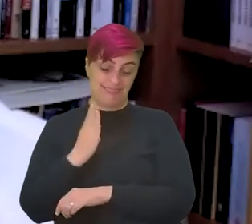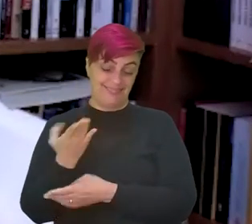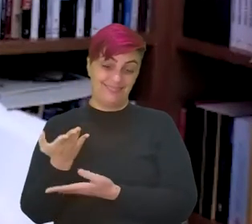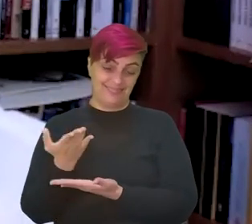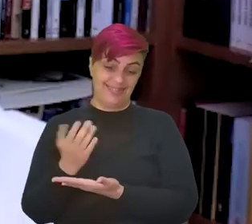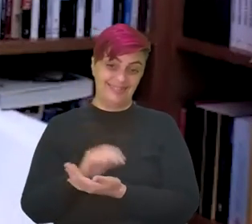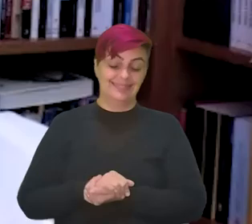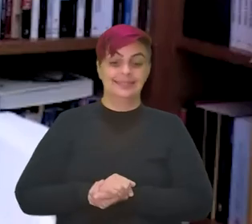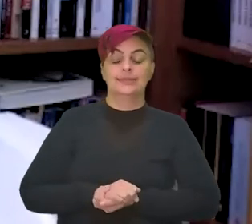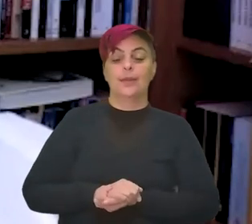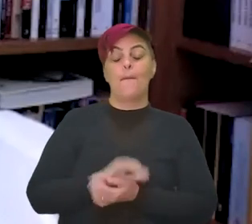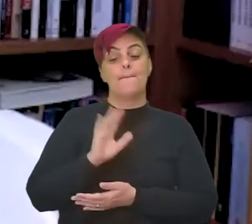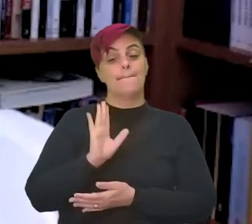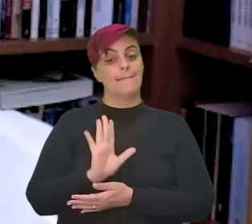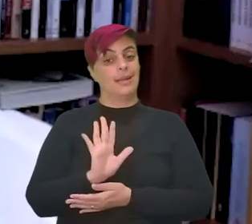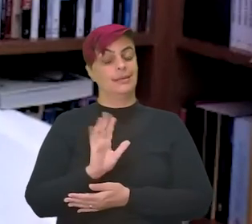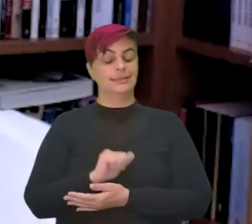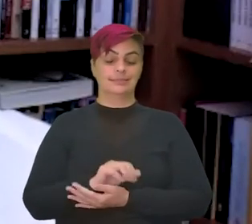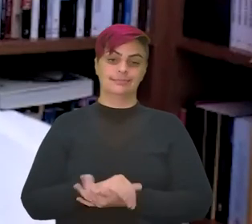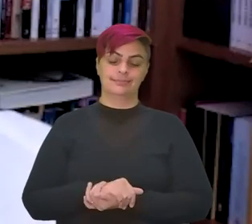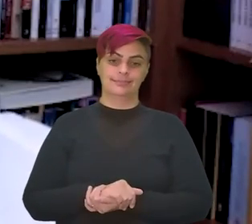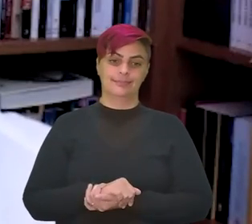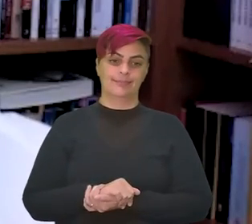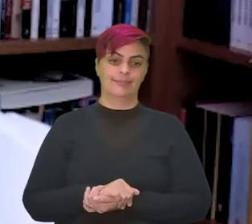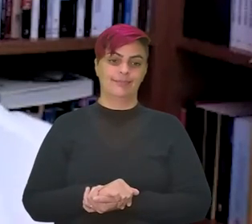acho que isso talvez explique um pouco.